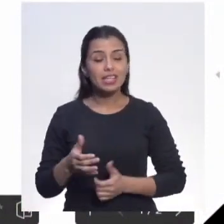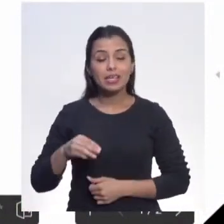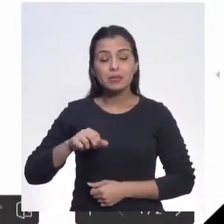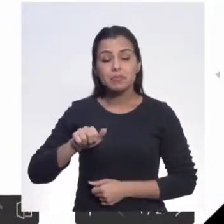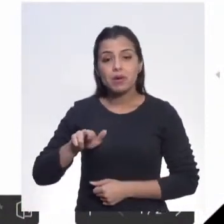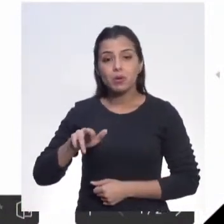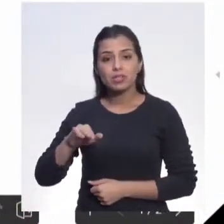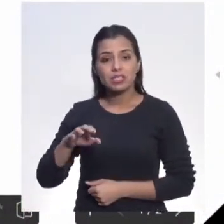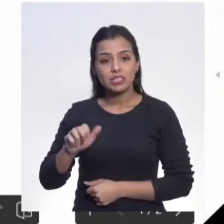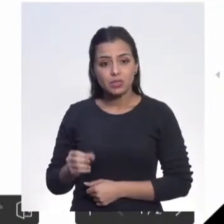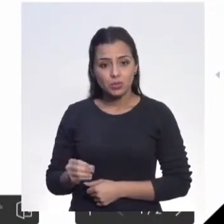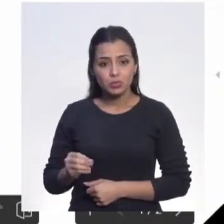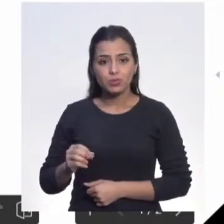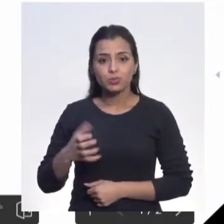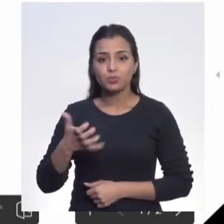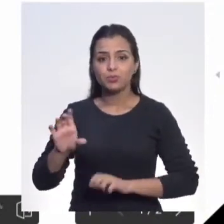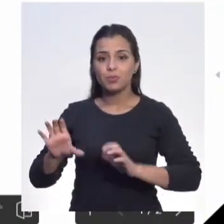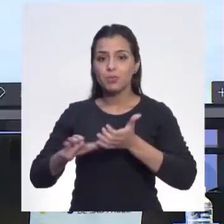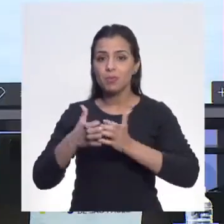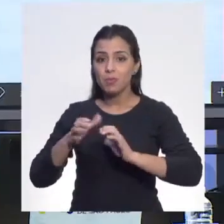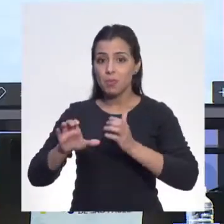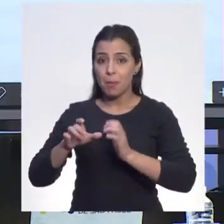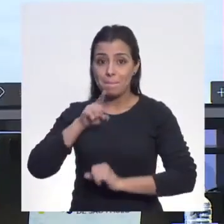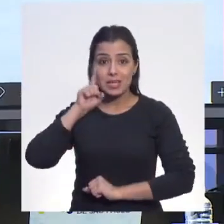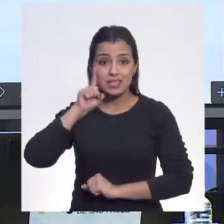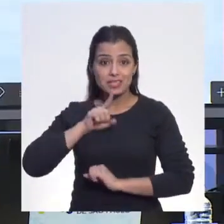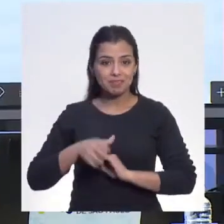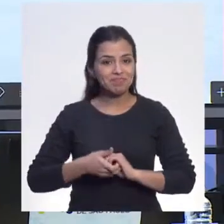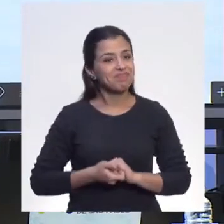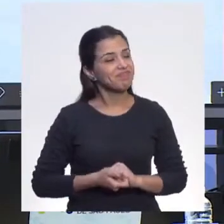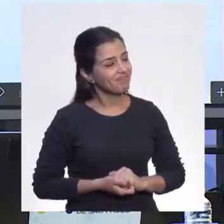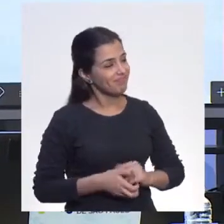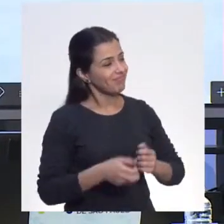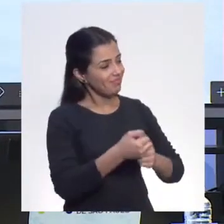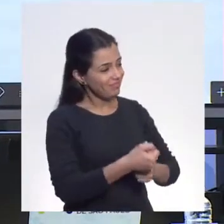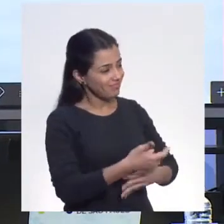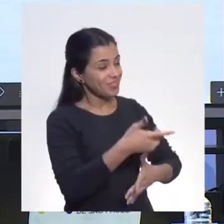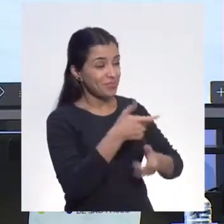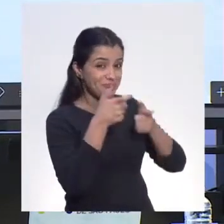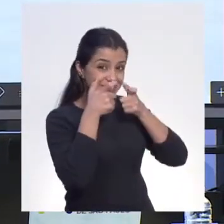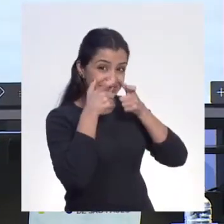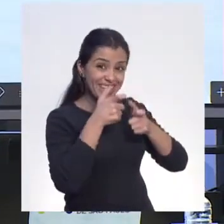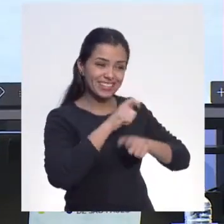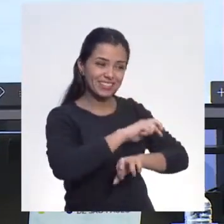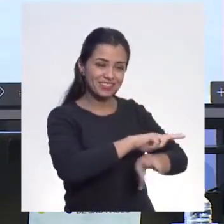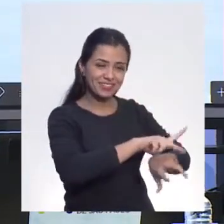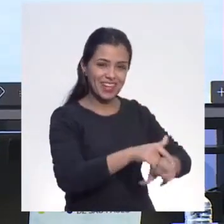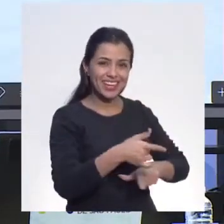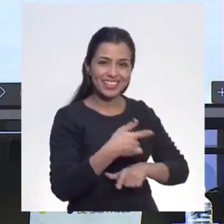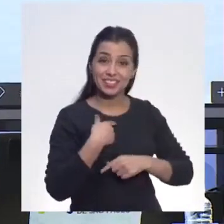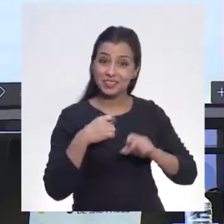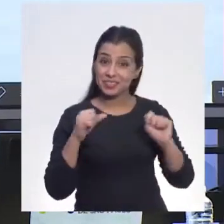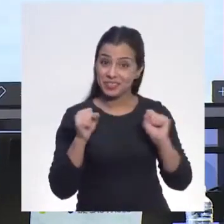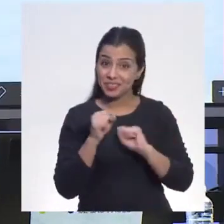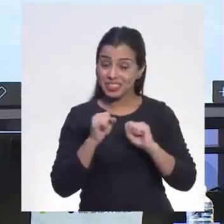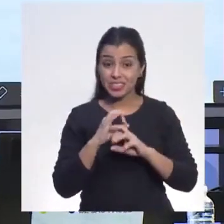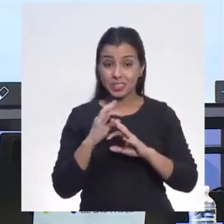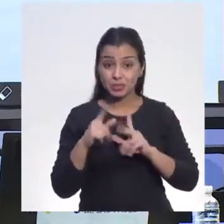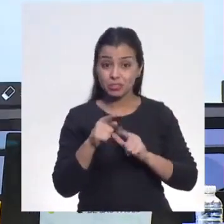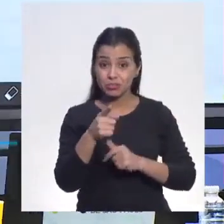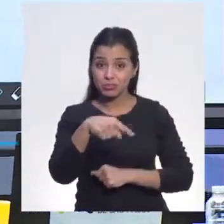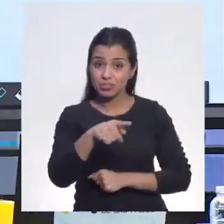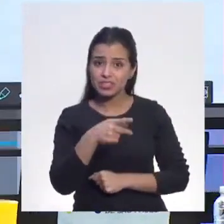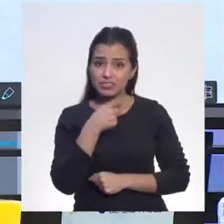de pop. Muito bem, gente, né? Muitas interações interessantíssimas. Adorei tudo que vocês falaram.